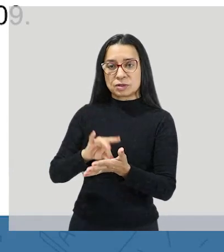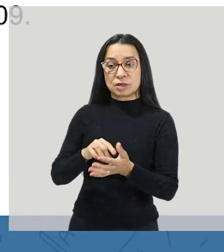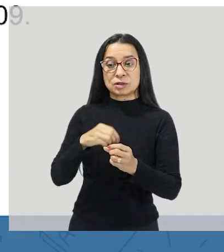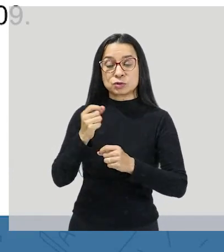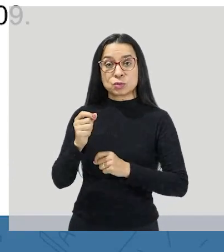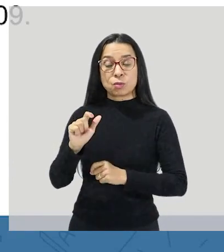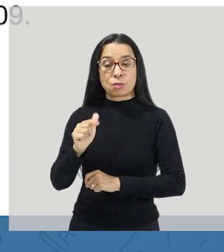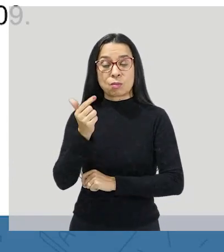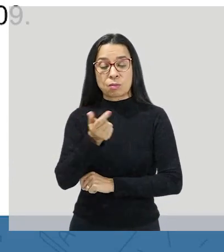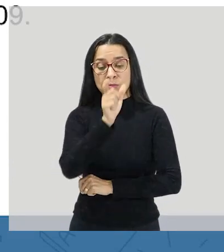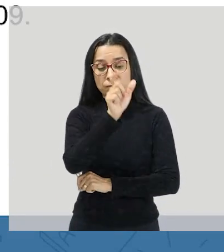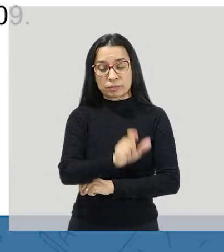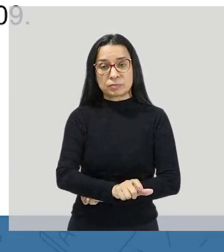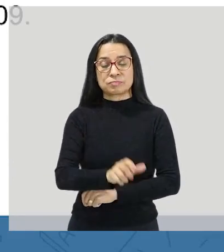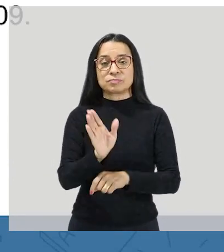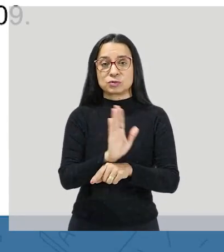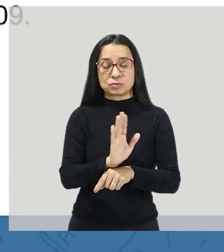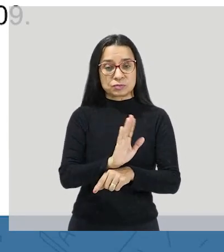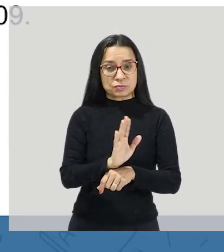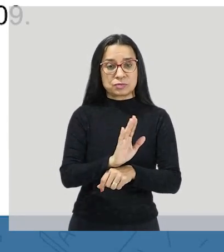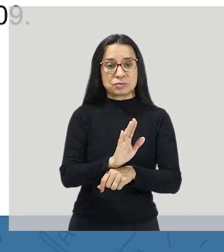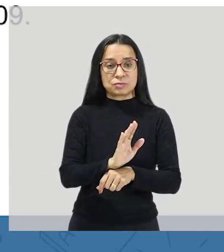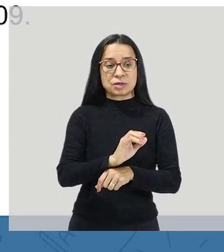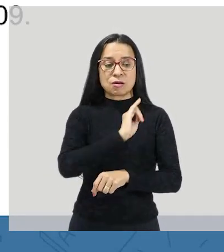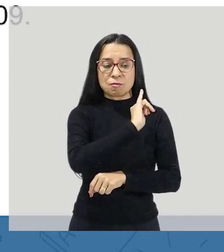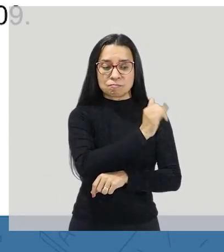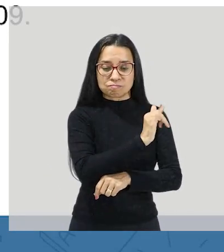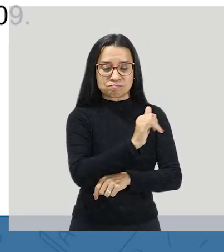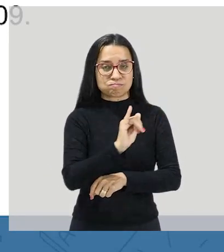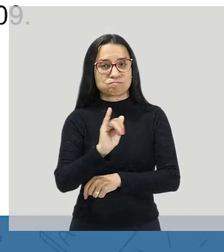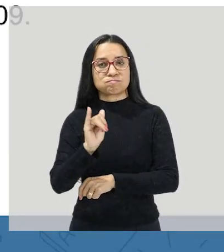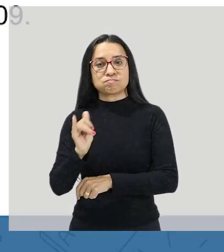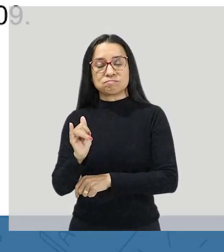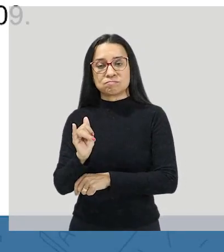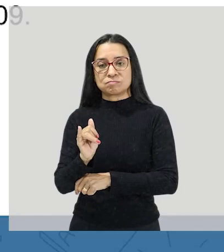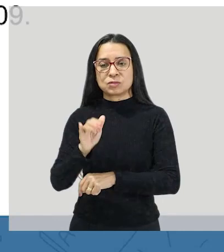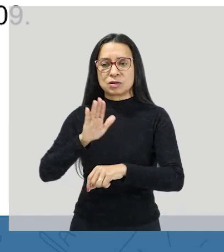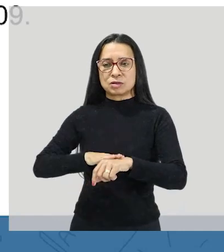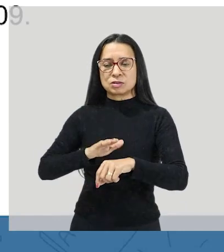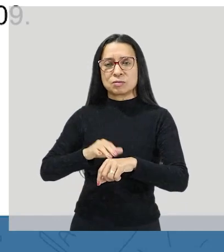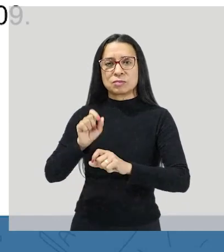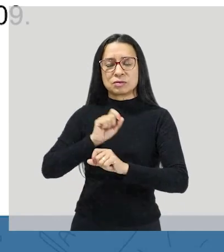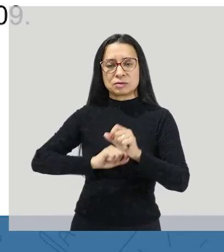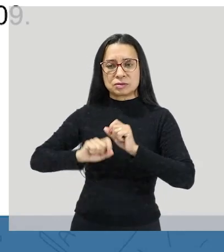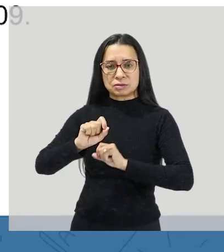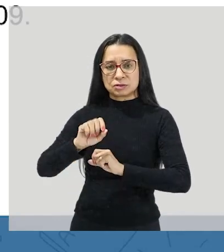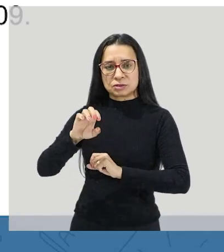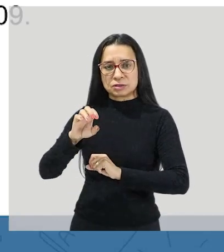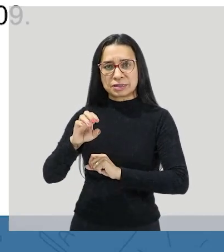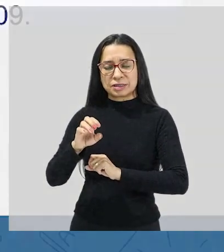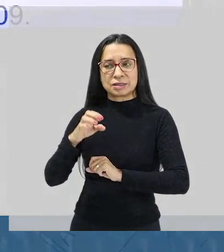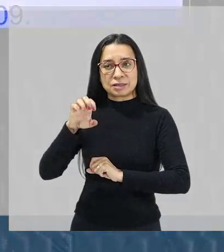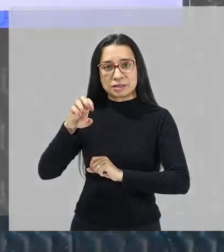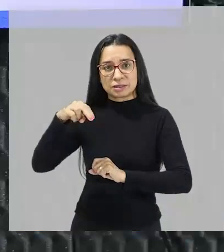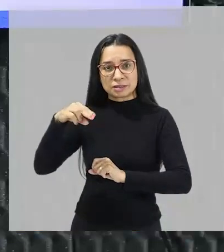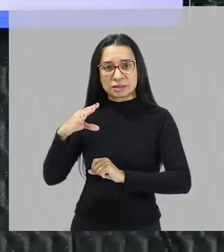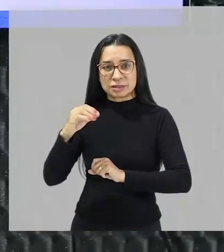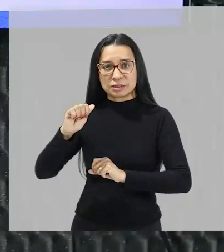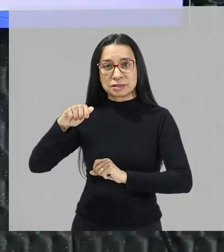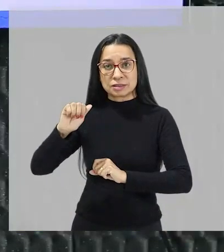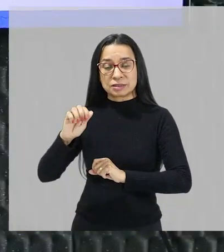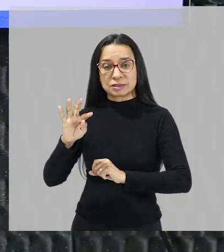que é um exímio contador de histórias. E está chamando o Zé de Sila de encantador de viúvas, da cidade